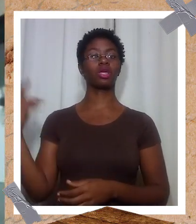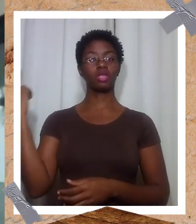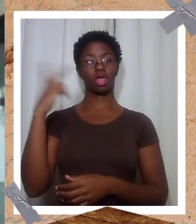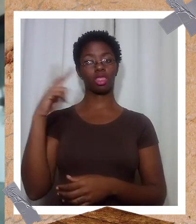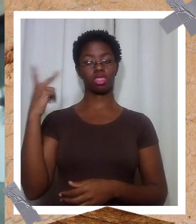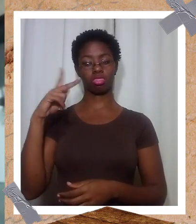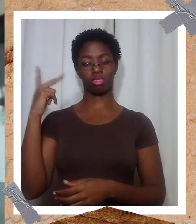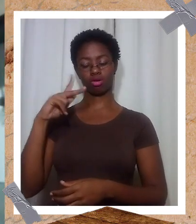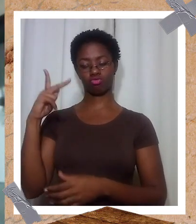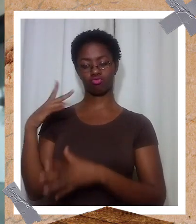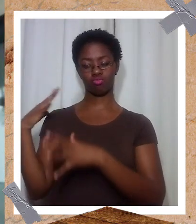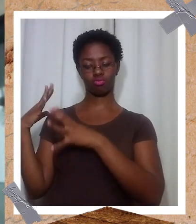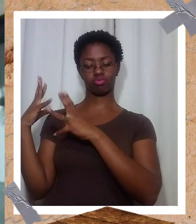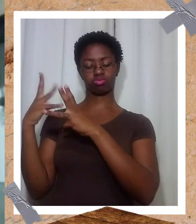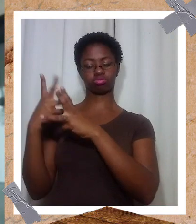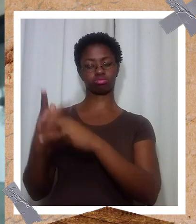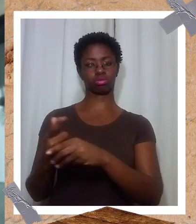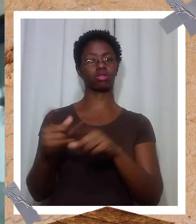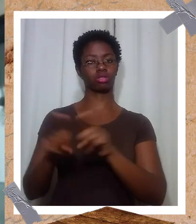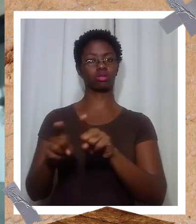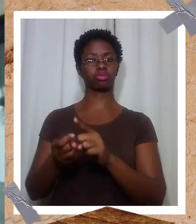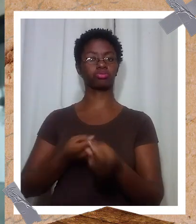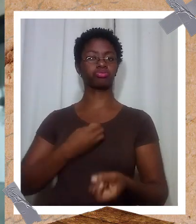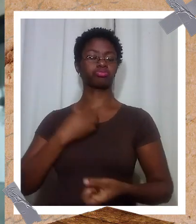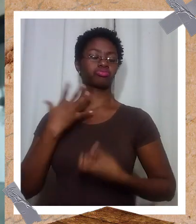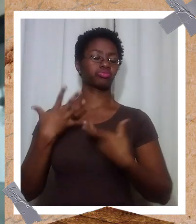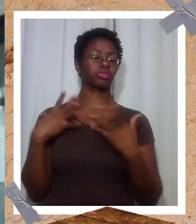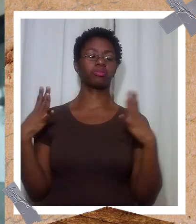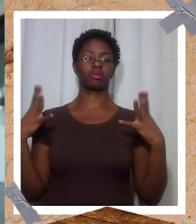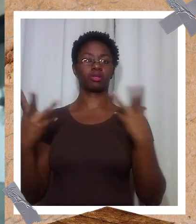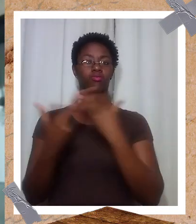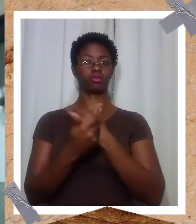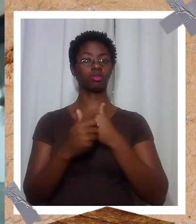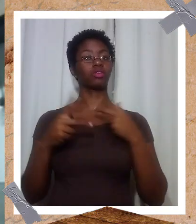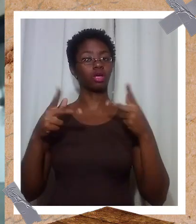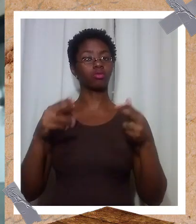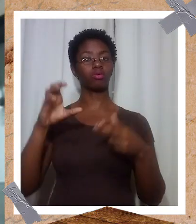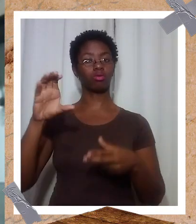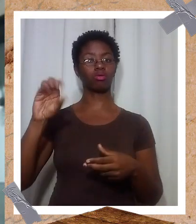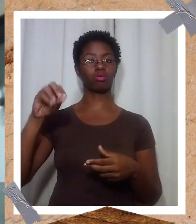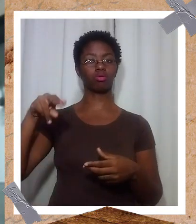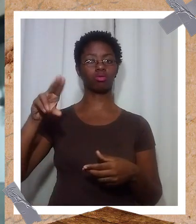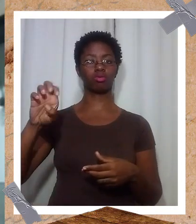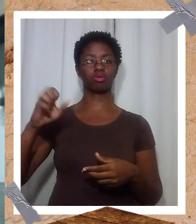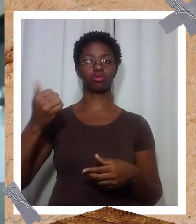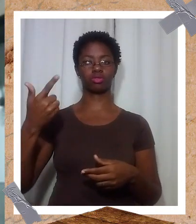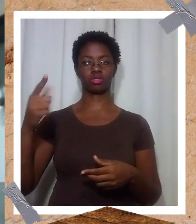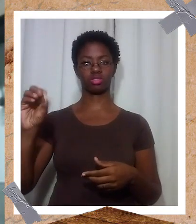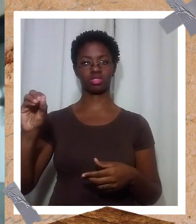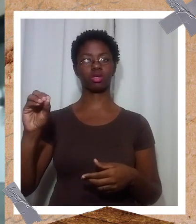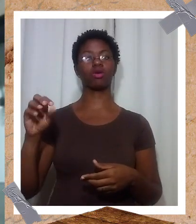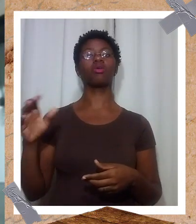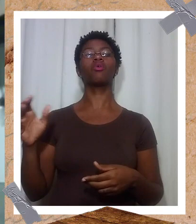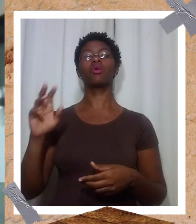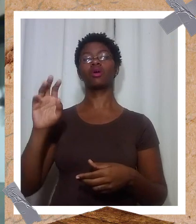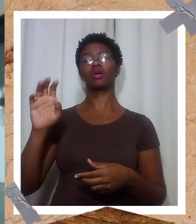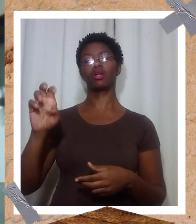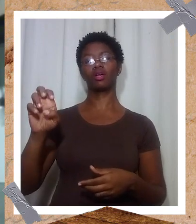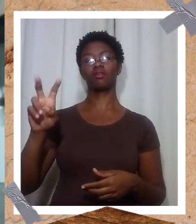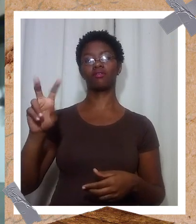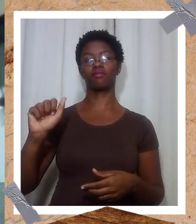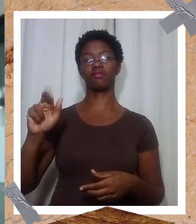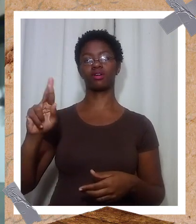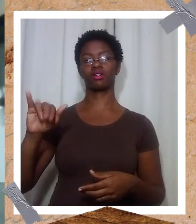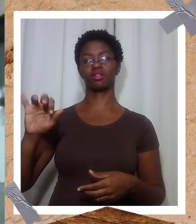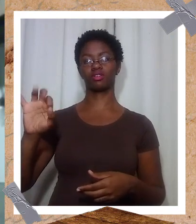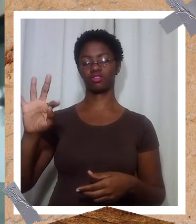compartilharam, inspiradoras demais. Acho que a Conceição Evaristo disse aqui na FLUP, no primeiro encontro, que simbolicamente a